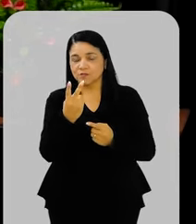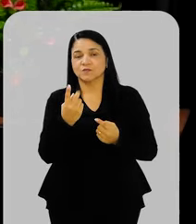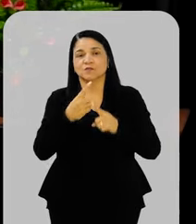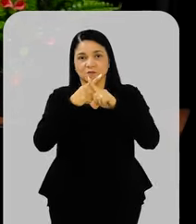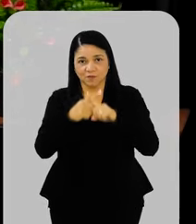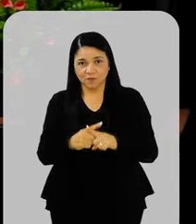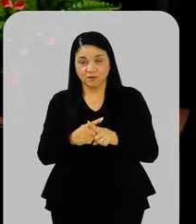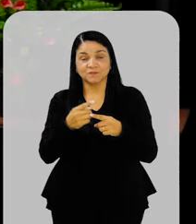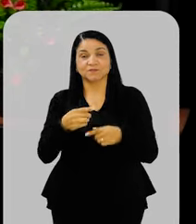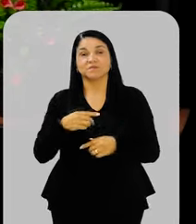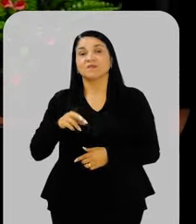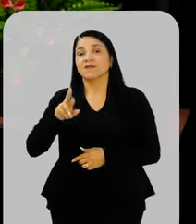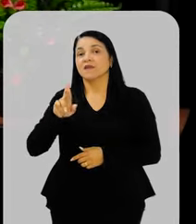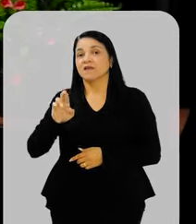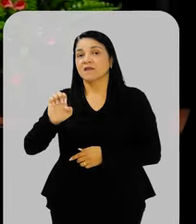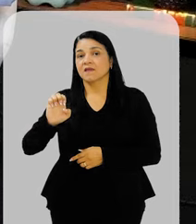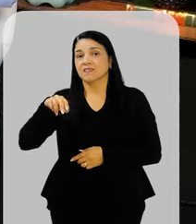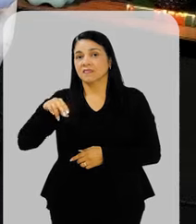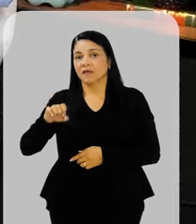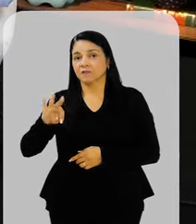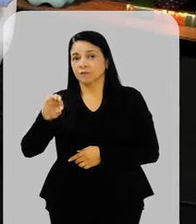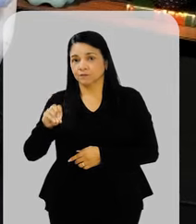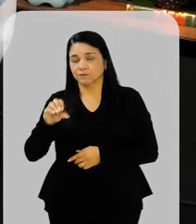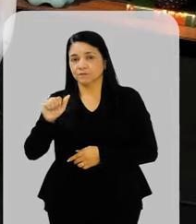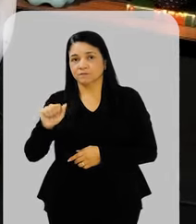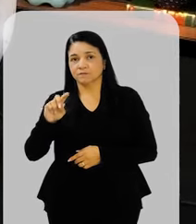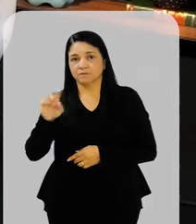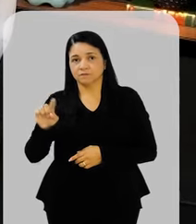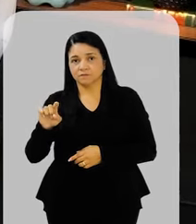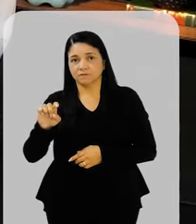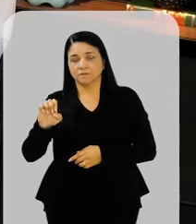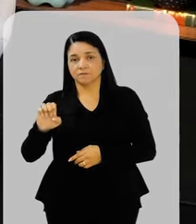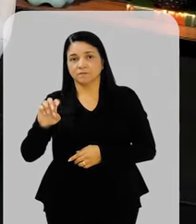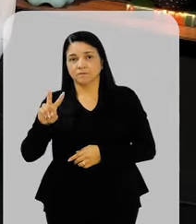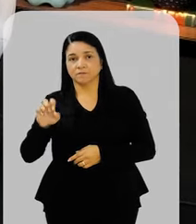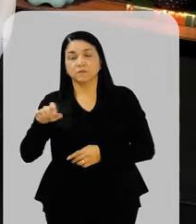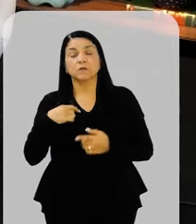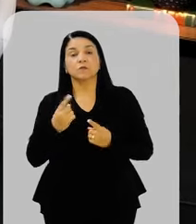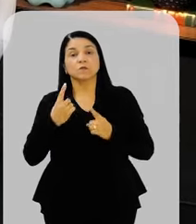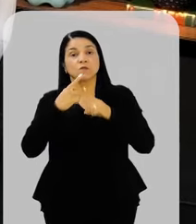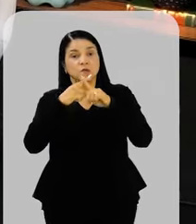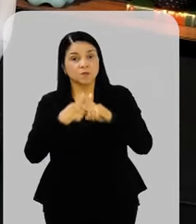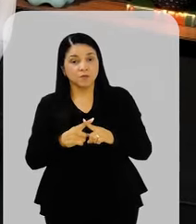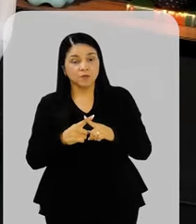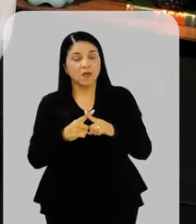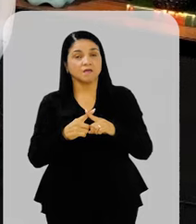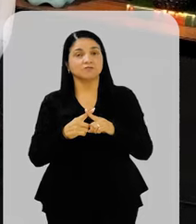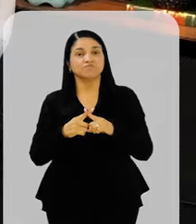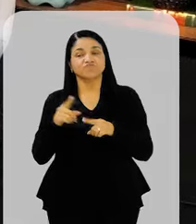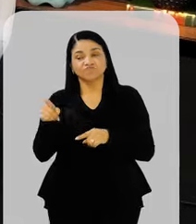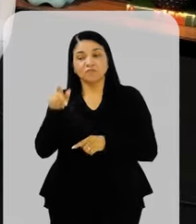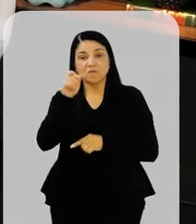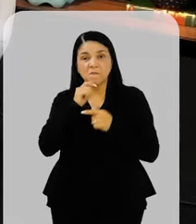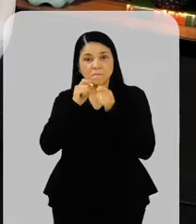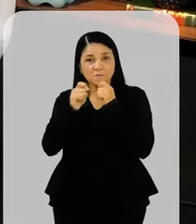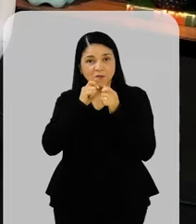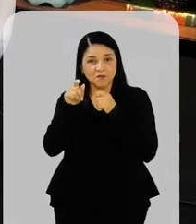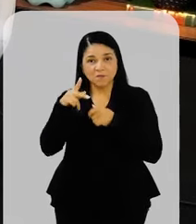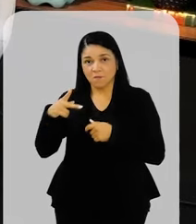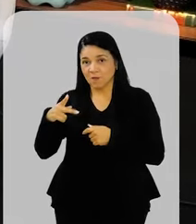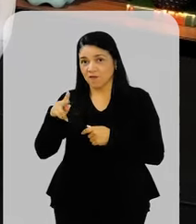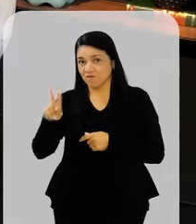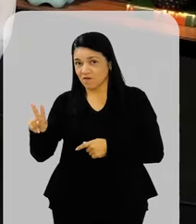Renato Azevedo, eu pergunto para você. O campeonato, disse o Paulo Vitor, repórter que tem acompanhado os